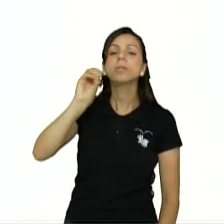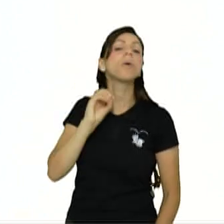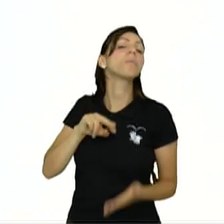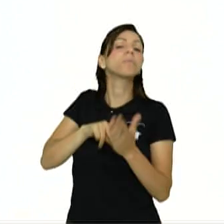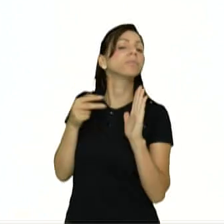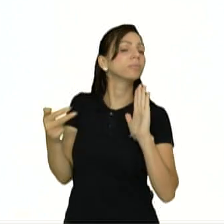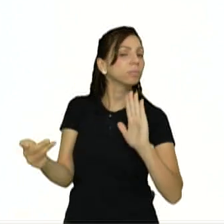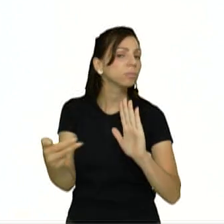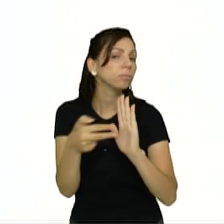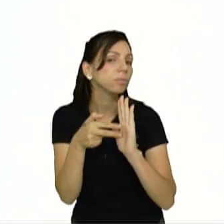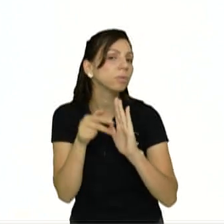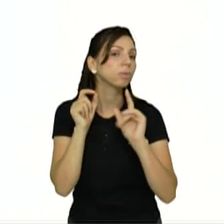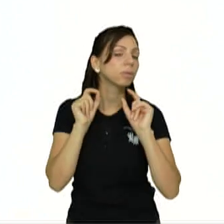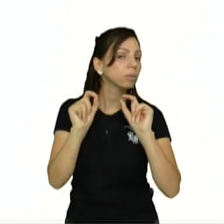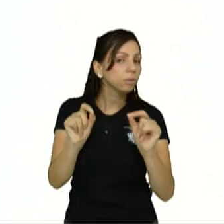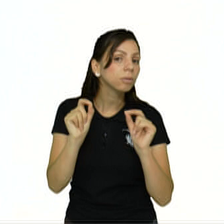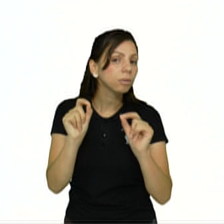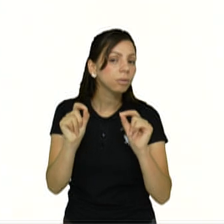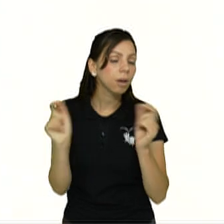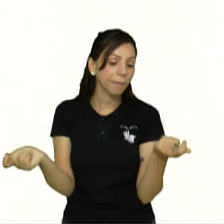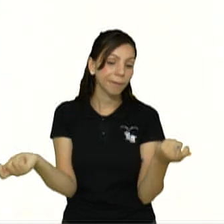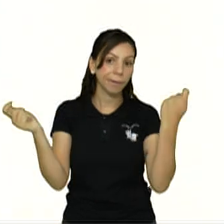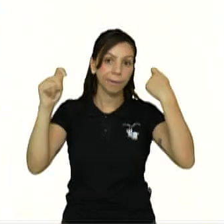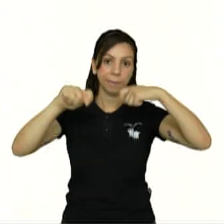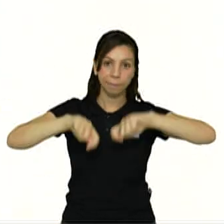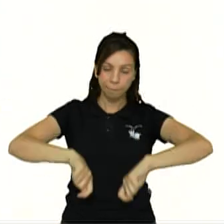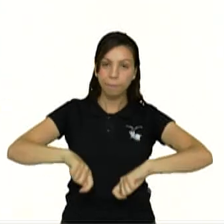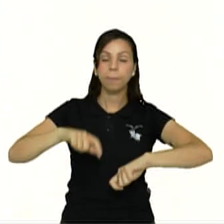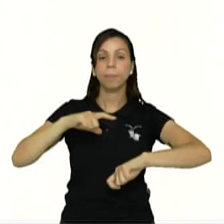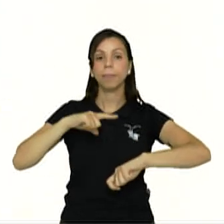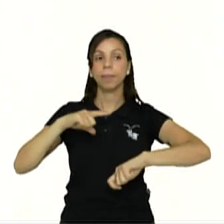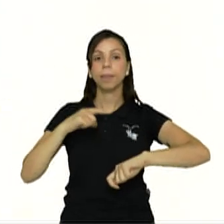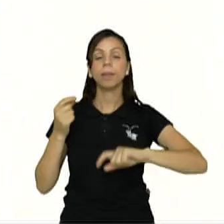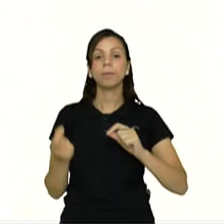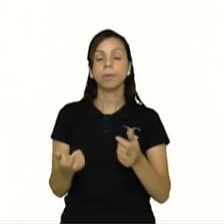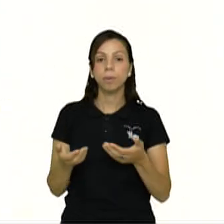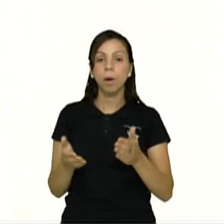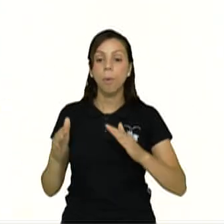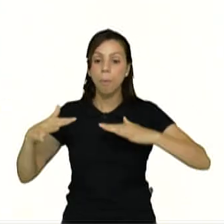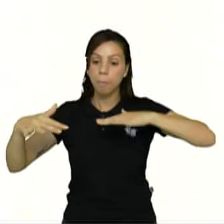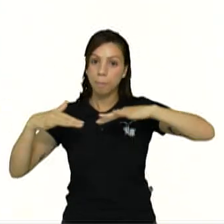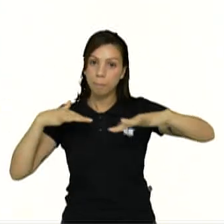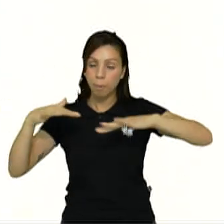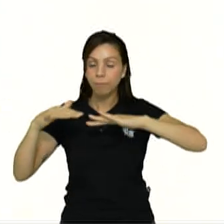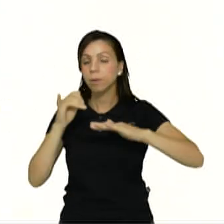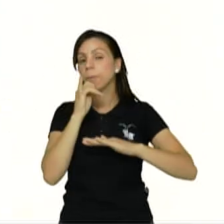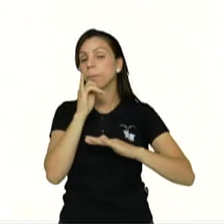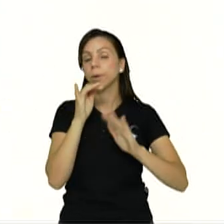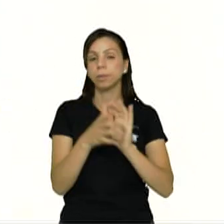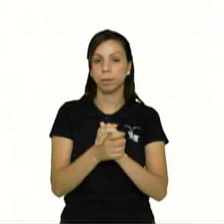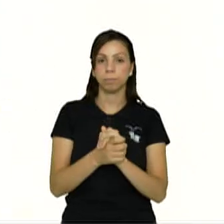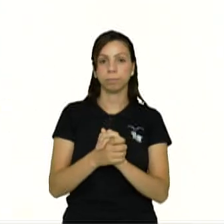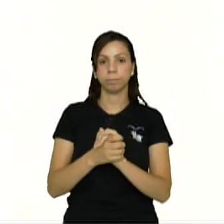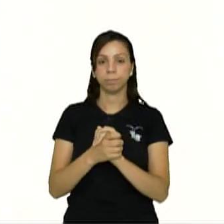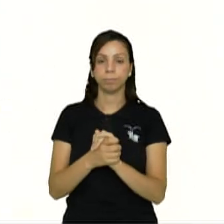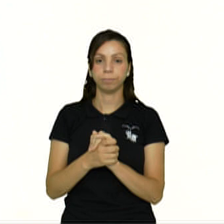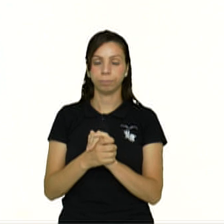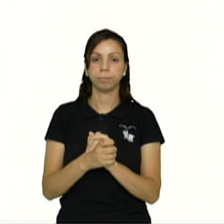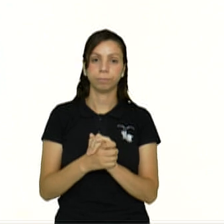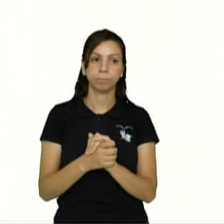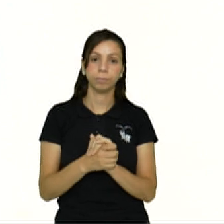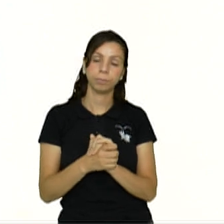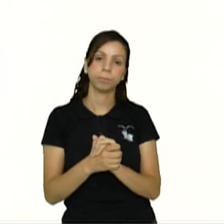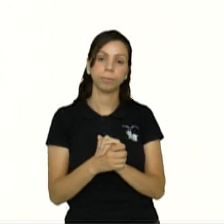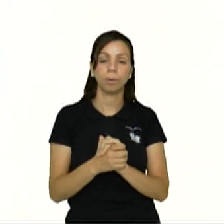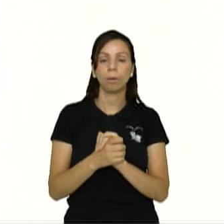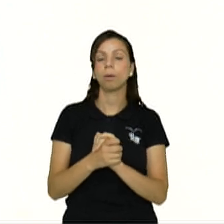está relacionada com a capacidade que o sistema tem de restituir o movimento após a colisão. Por exemplo, se eu